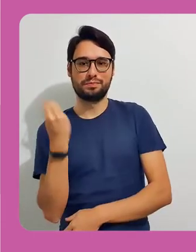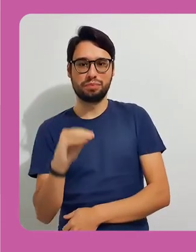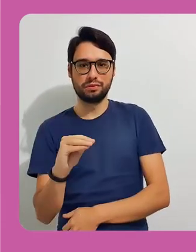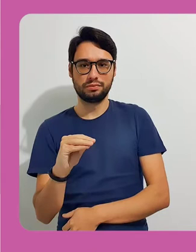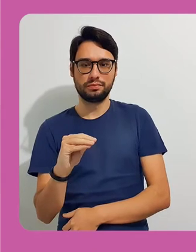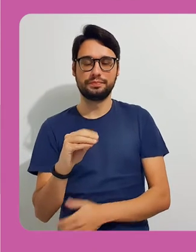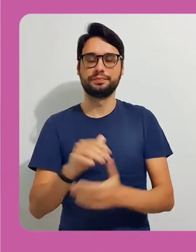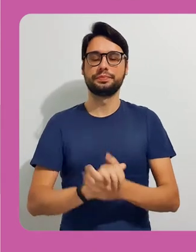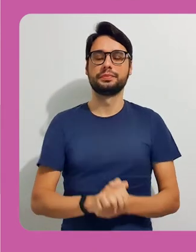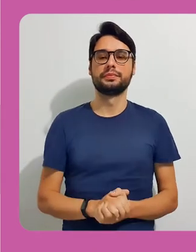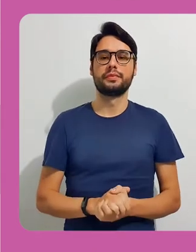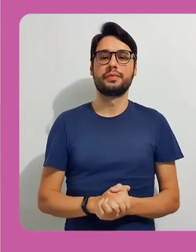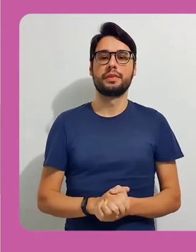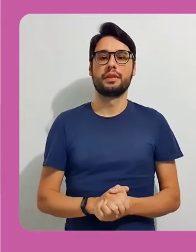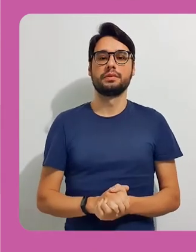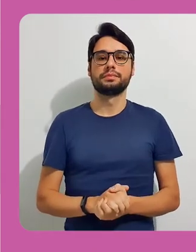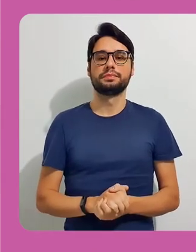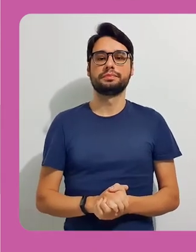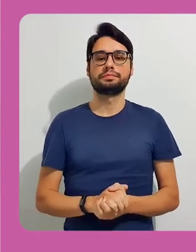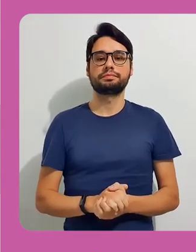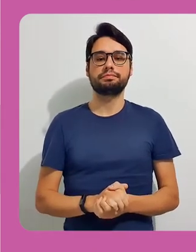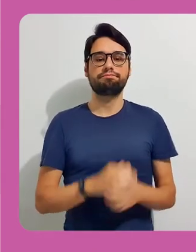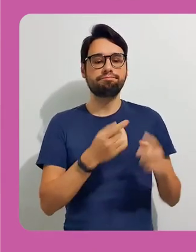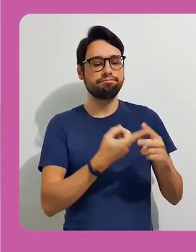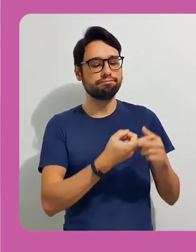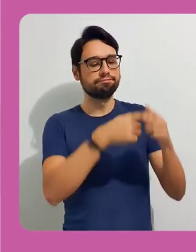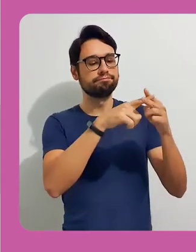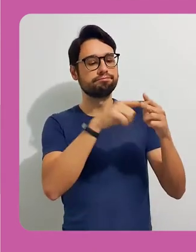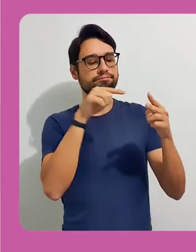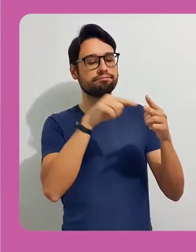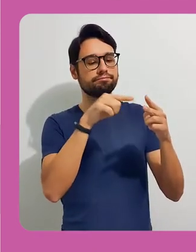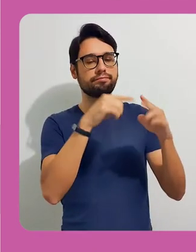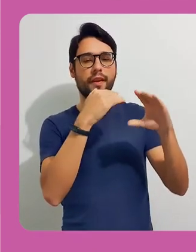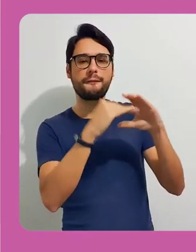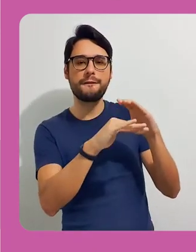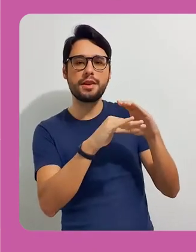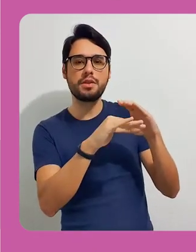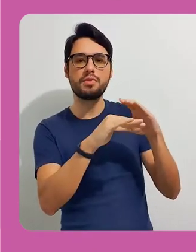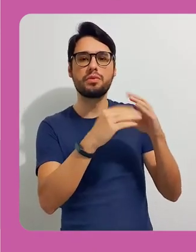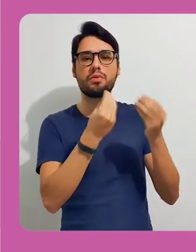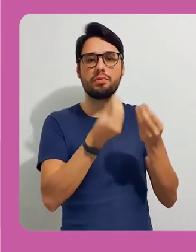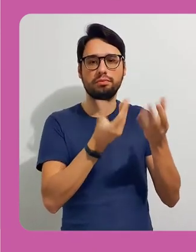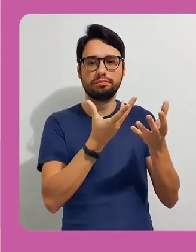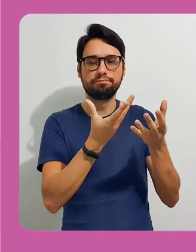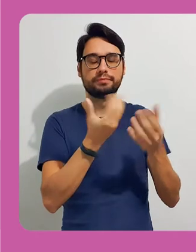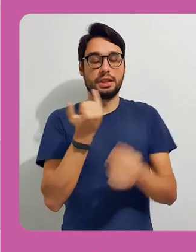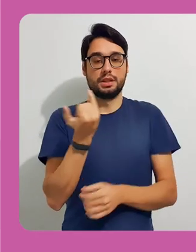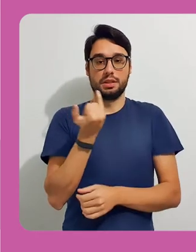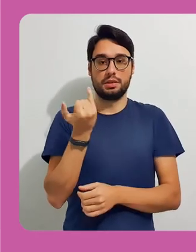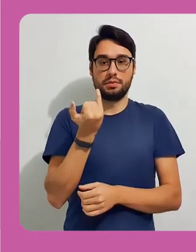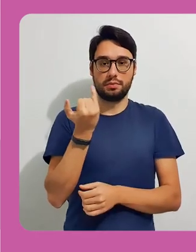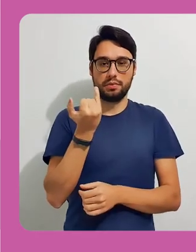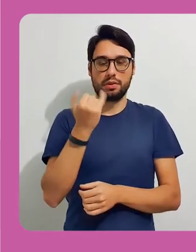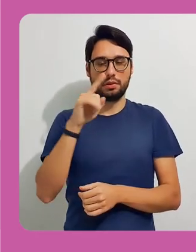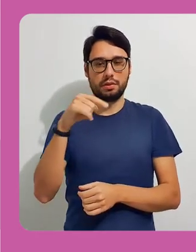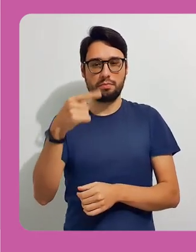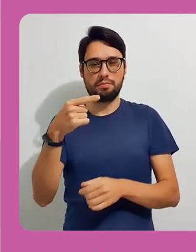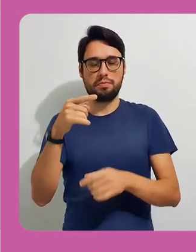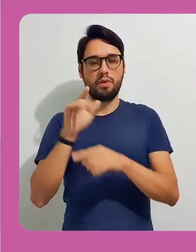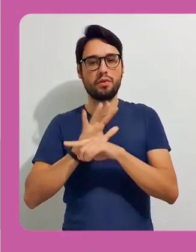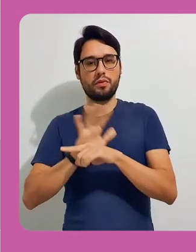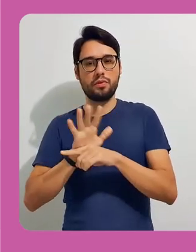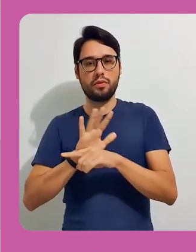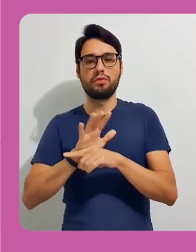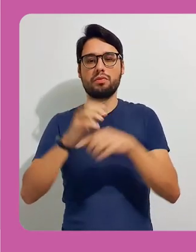então eu também deixar marcado isso aqui para a gente ver em configurações